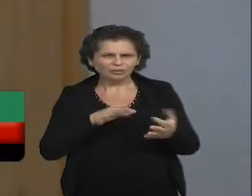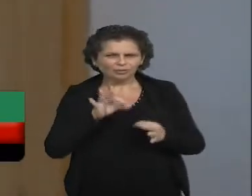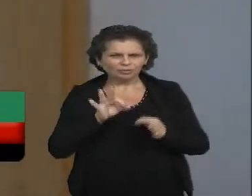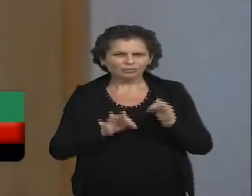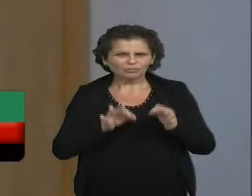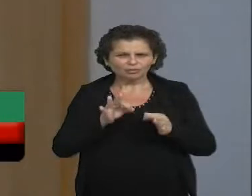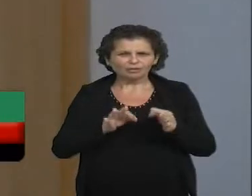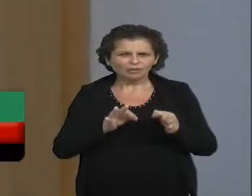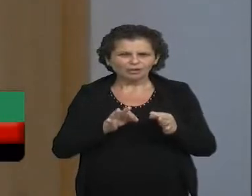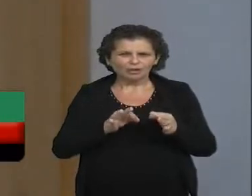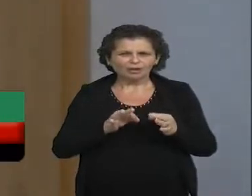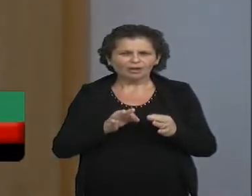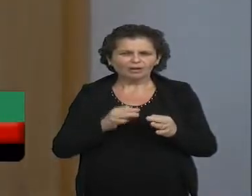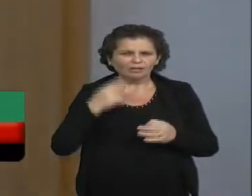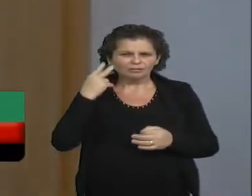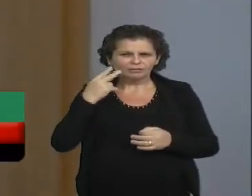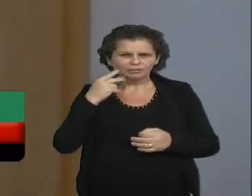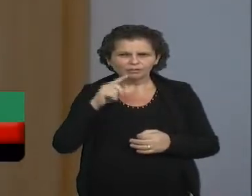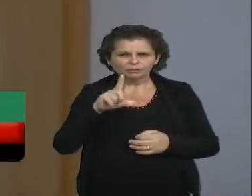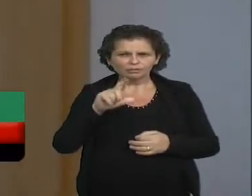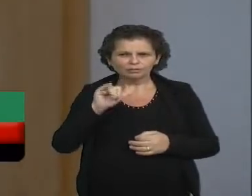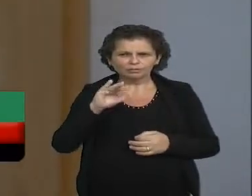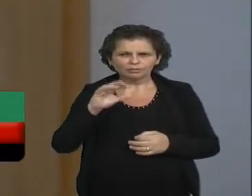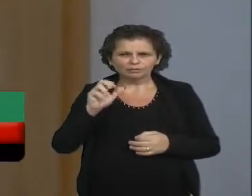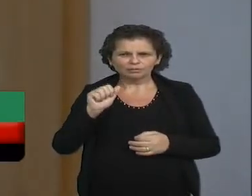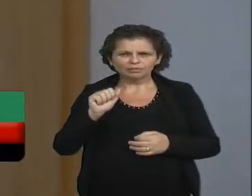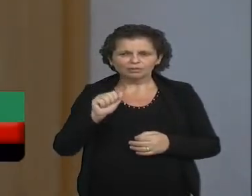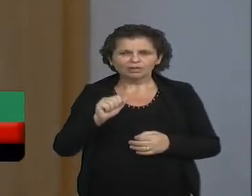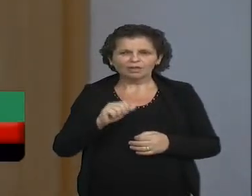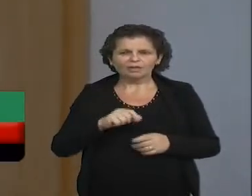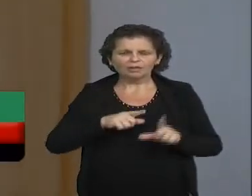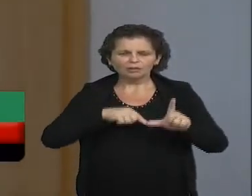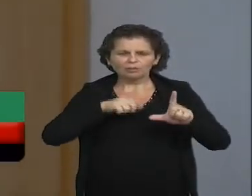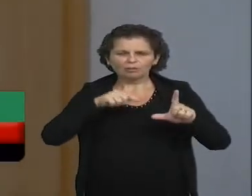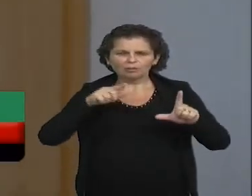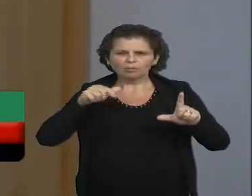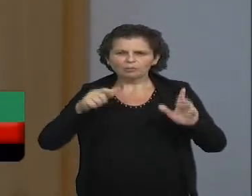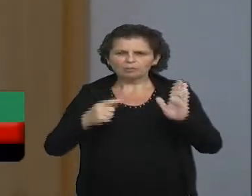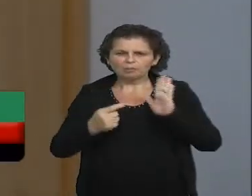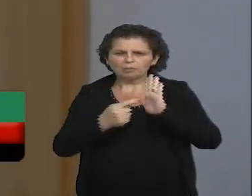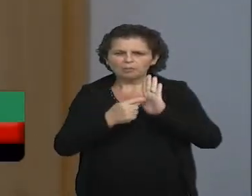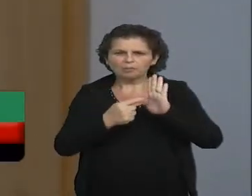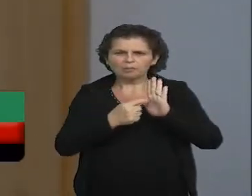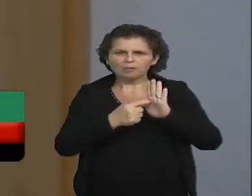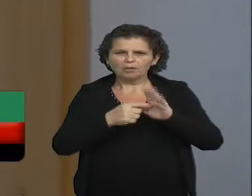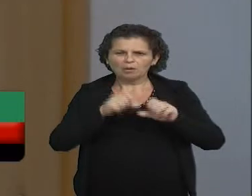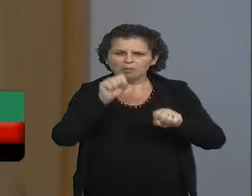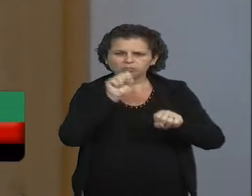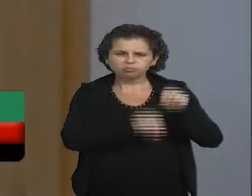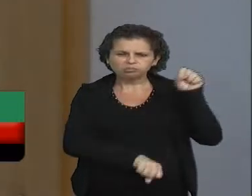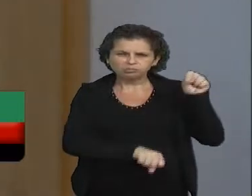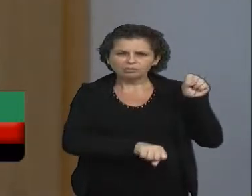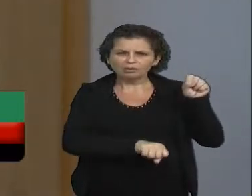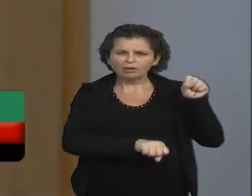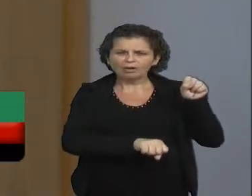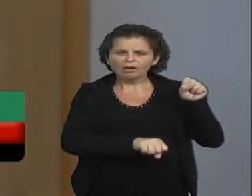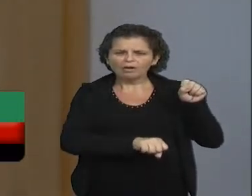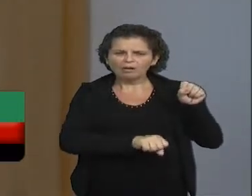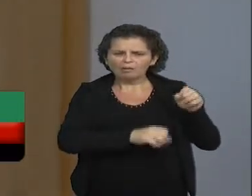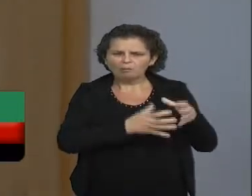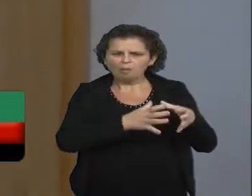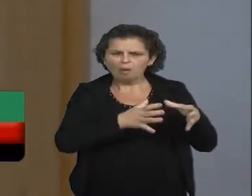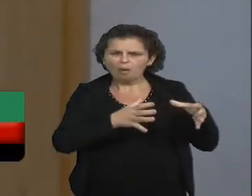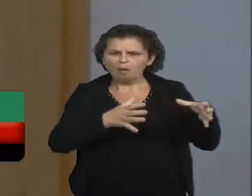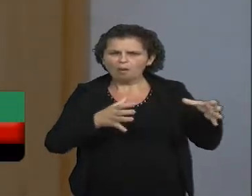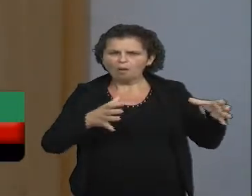justificativa da vereadora Lúcia, dizendo que as estatísticas, né, que apontam que os casos de estupro no país batem recordes e